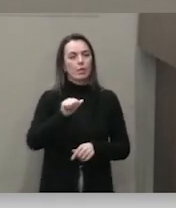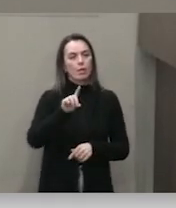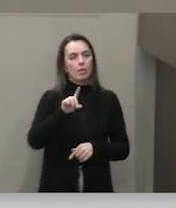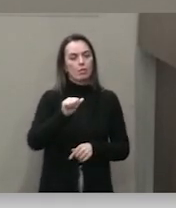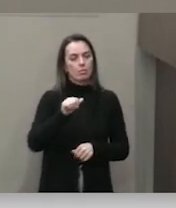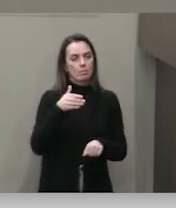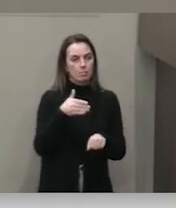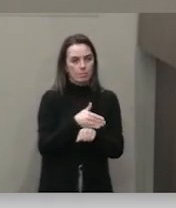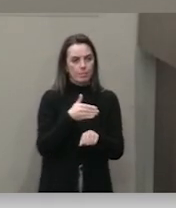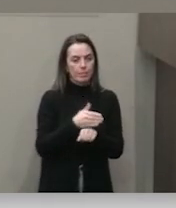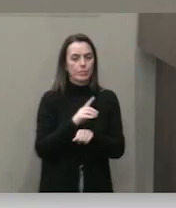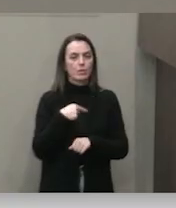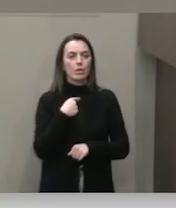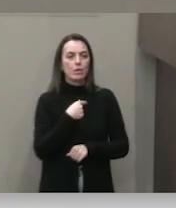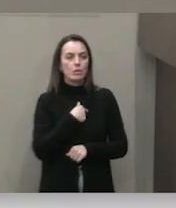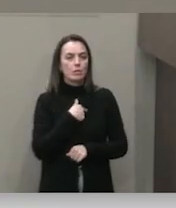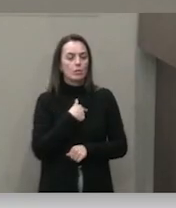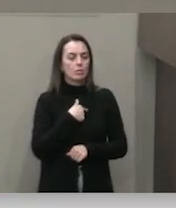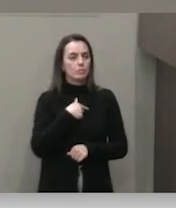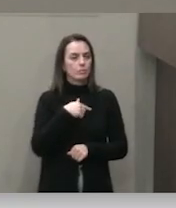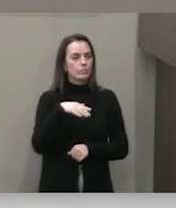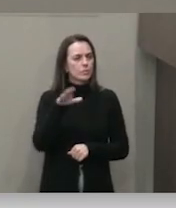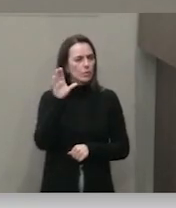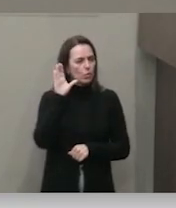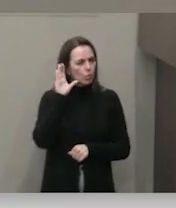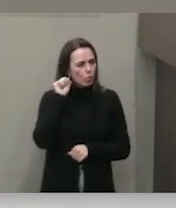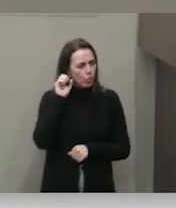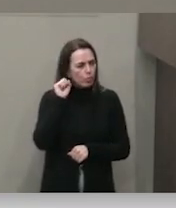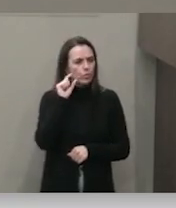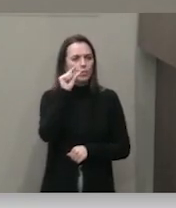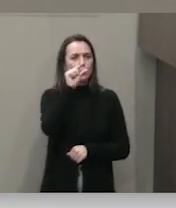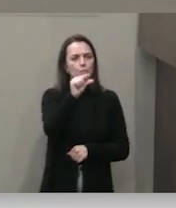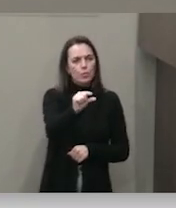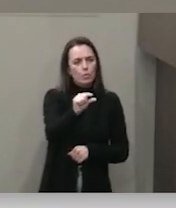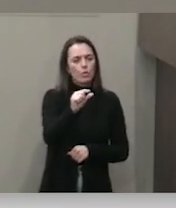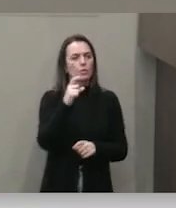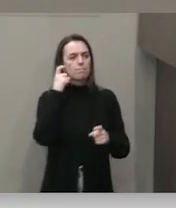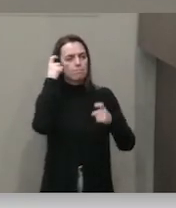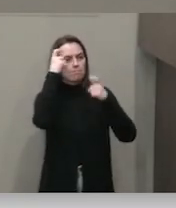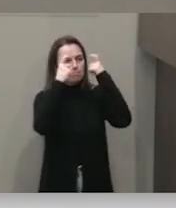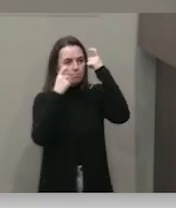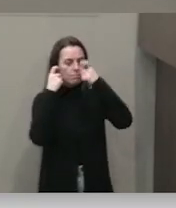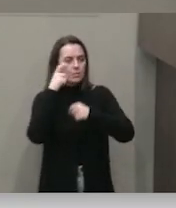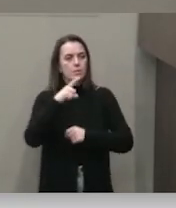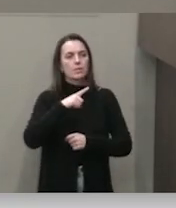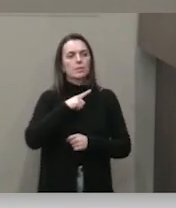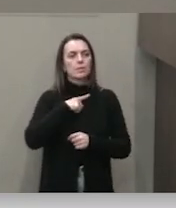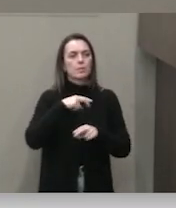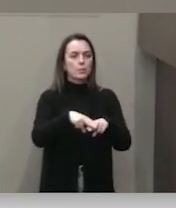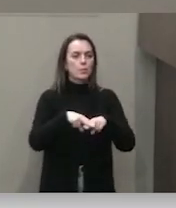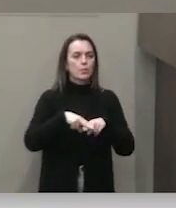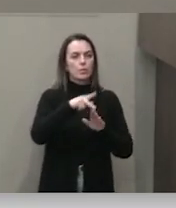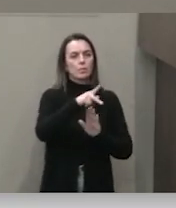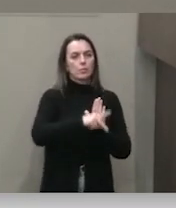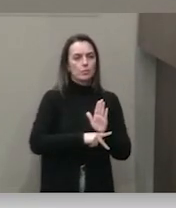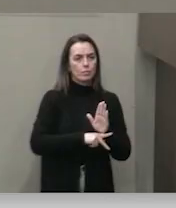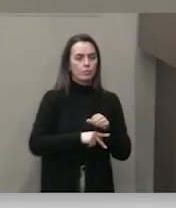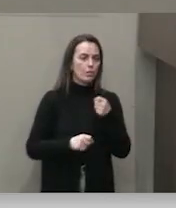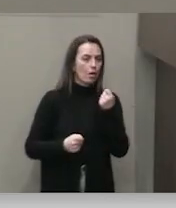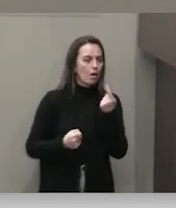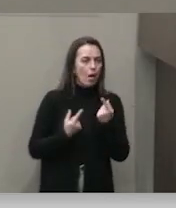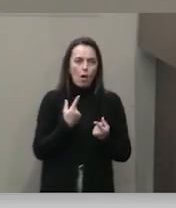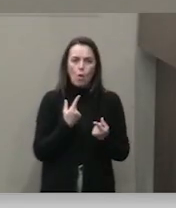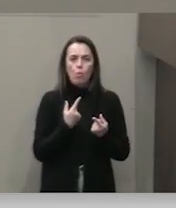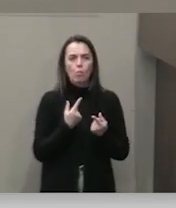e a gente ouviu um pouquinho também da preocupação que se tem quanto a esse projeto, em alguns sentidos.